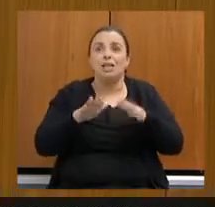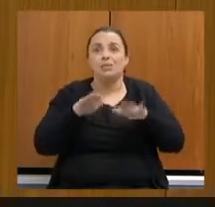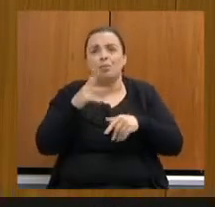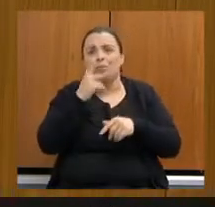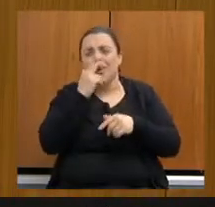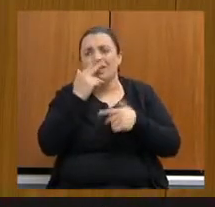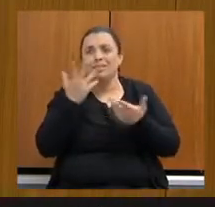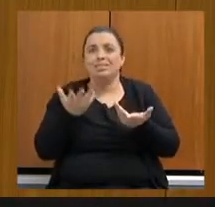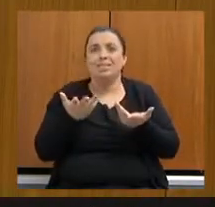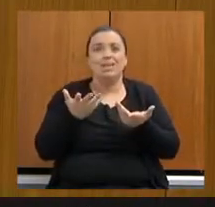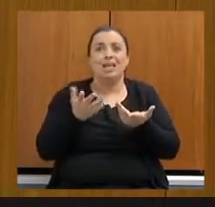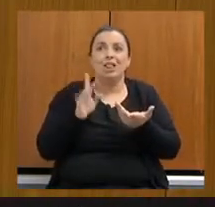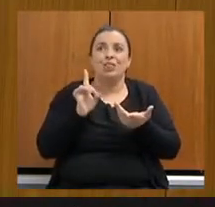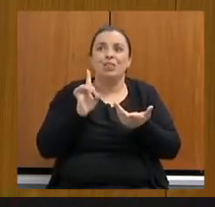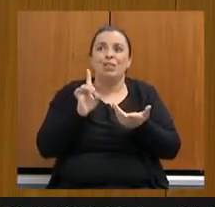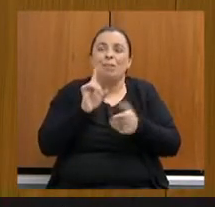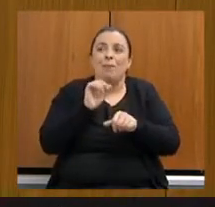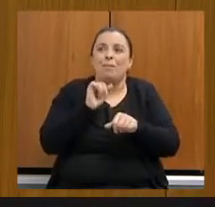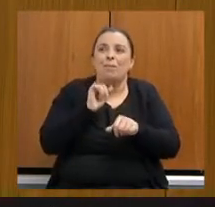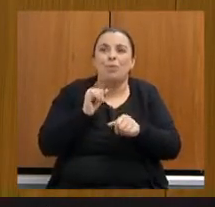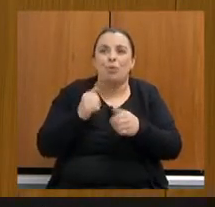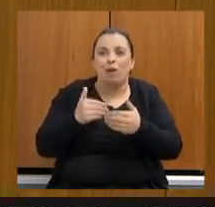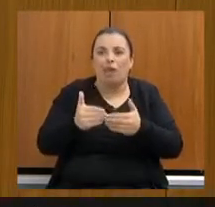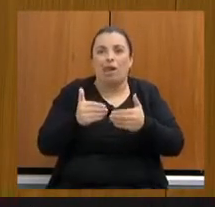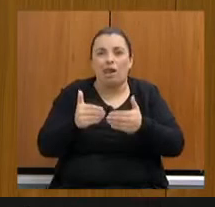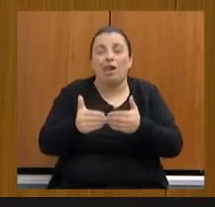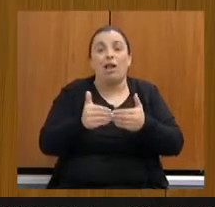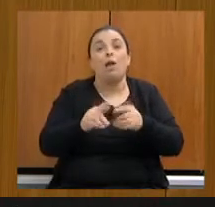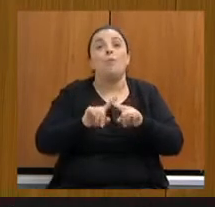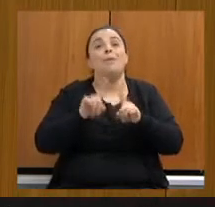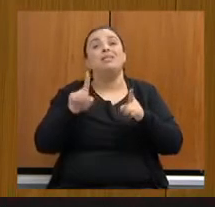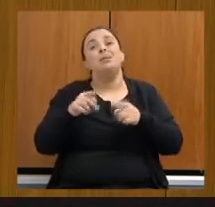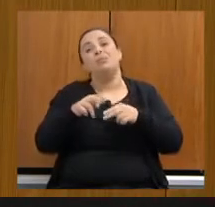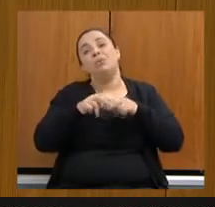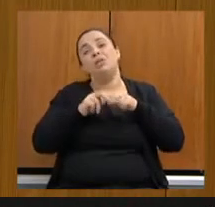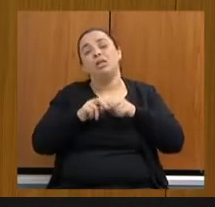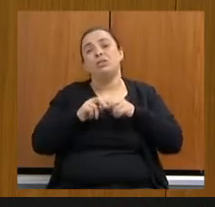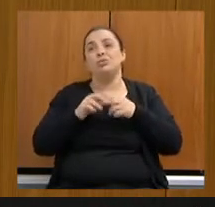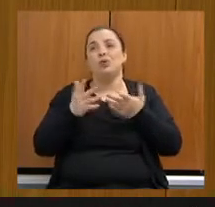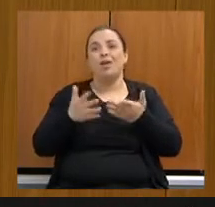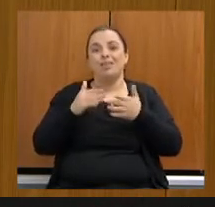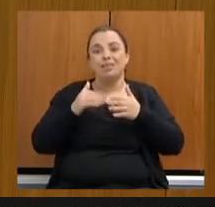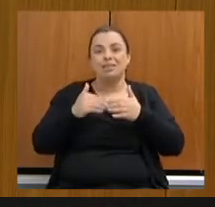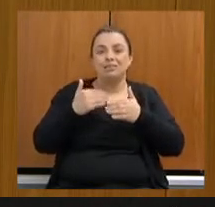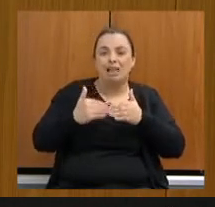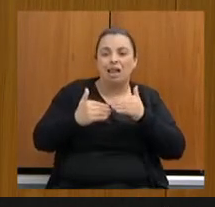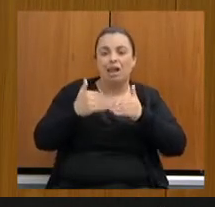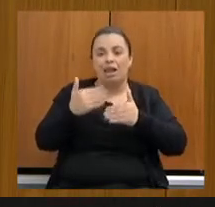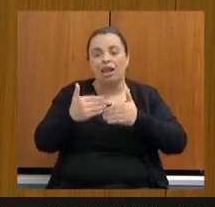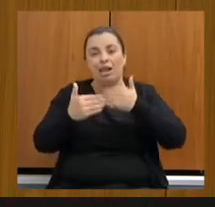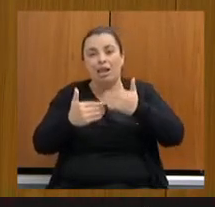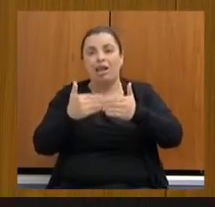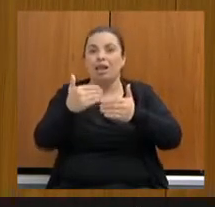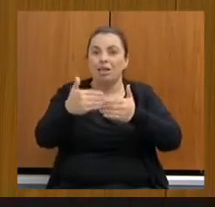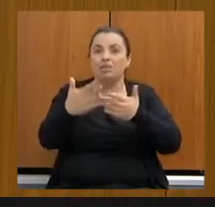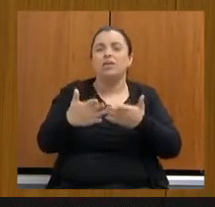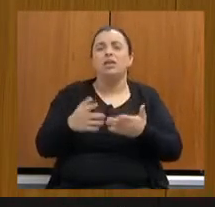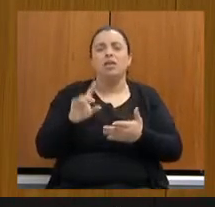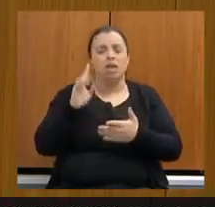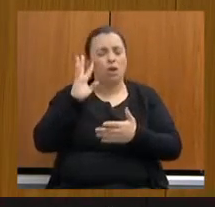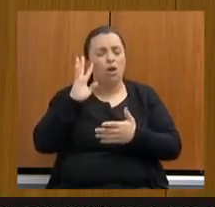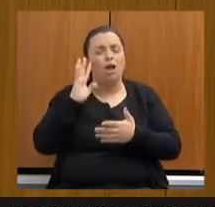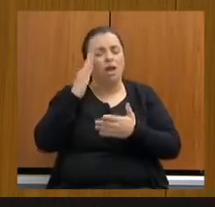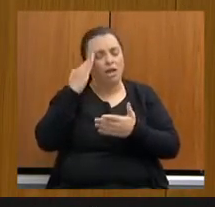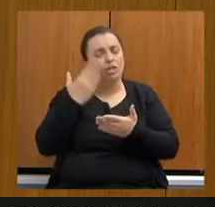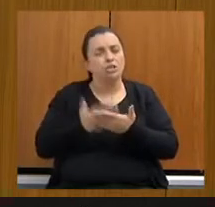Deputado parece que a coisa não anda mas é porque é um caminho longo e eu acho que a gente vai ter assim depois de tanto esforço